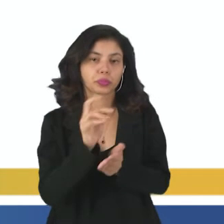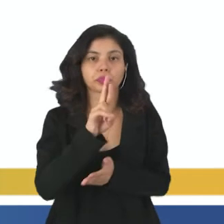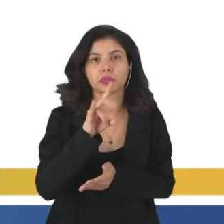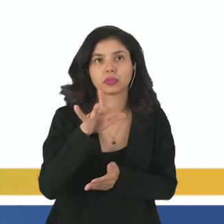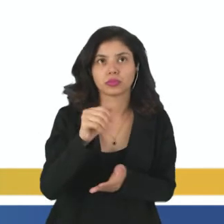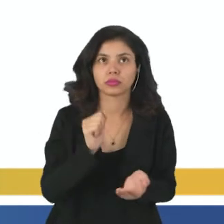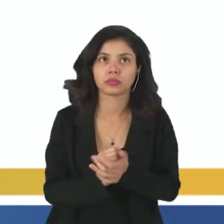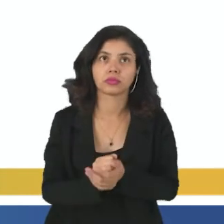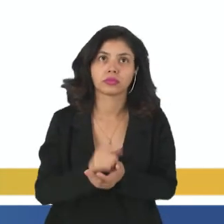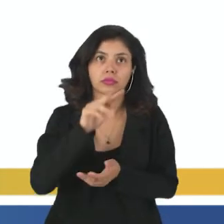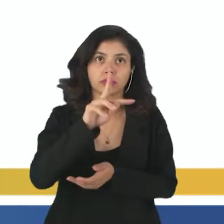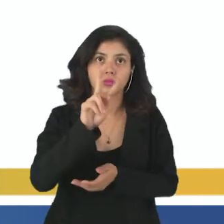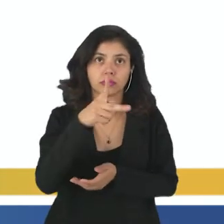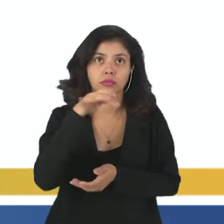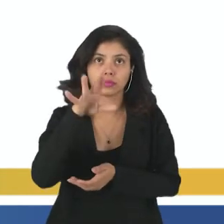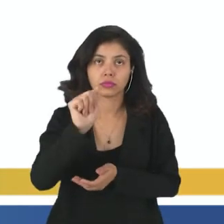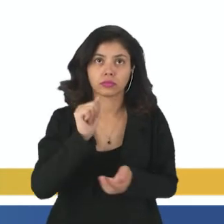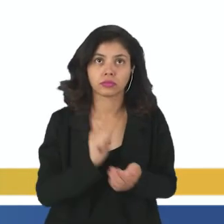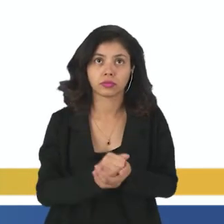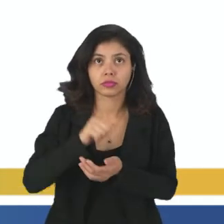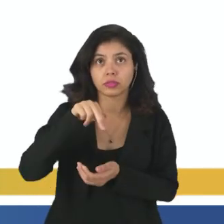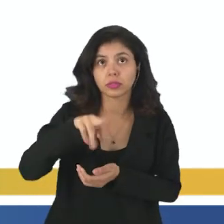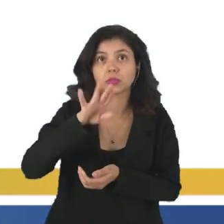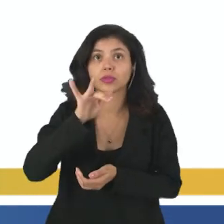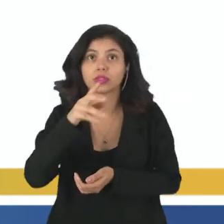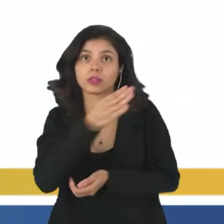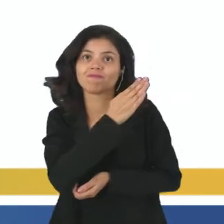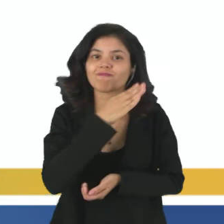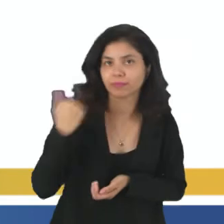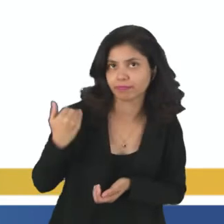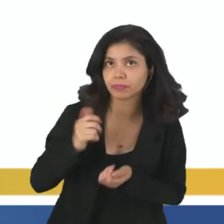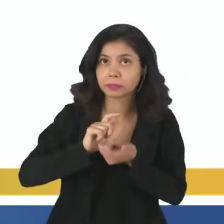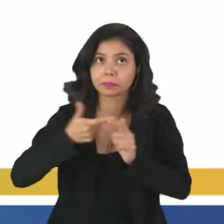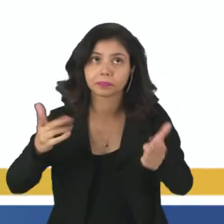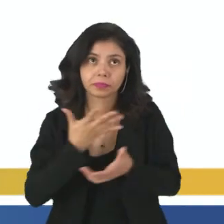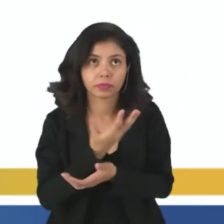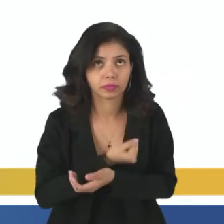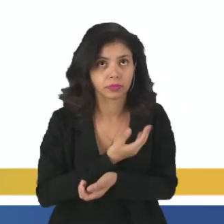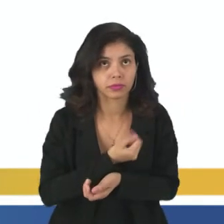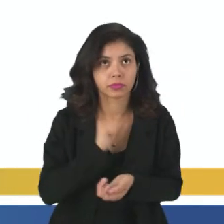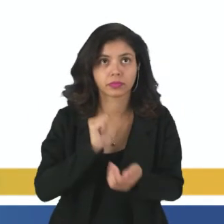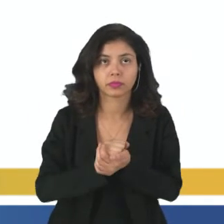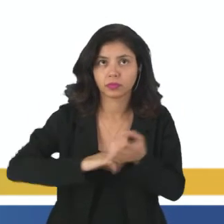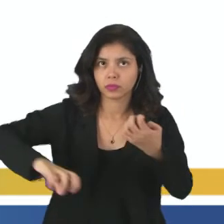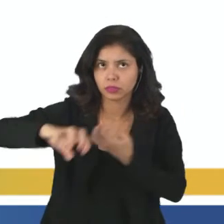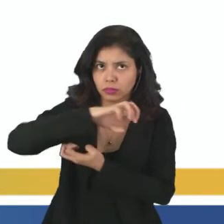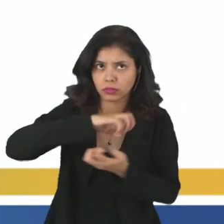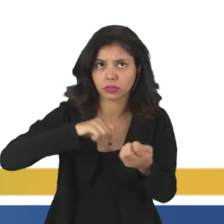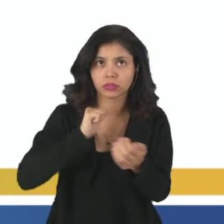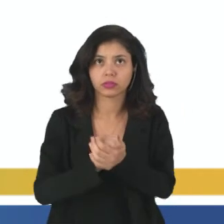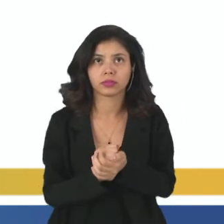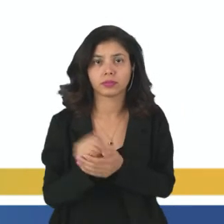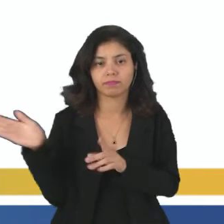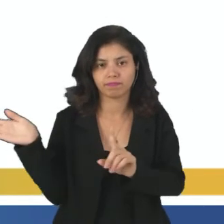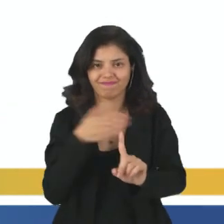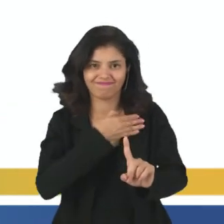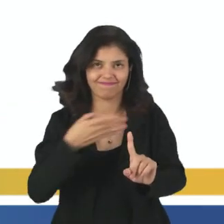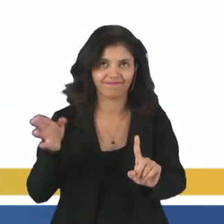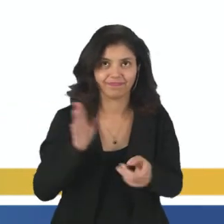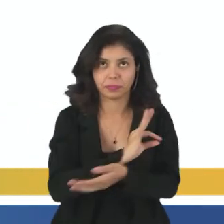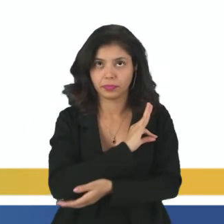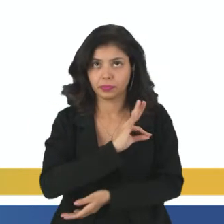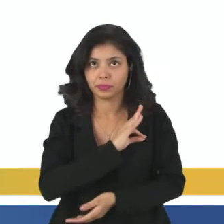radical Tomás Muniz. Muniz foi decapitado e um grande número de camponeses revoltados foi massacrado